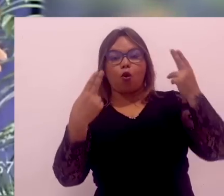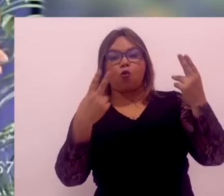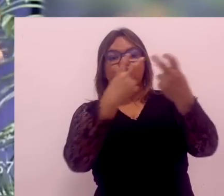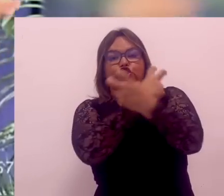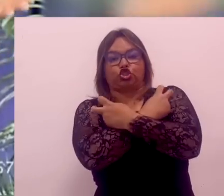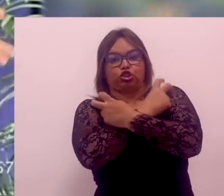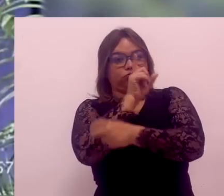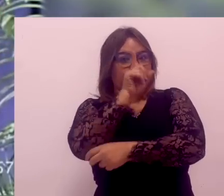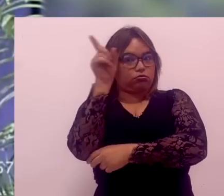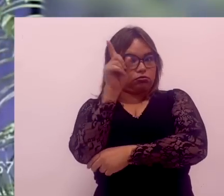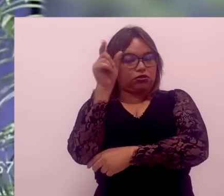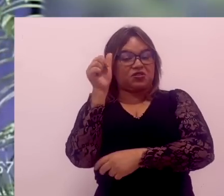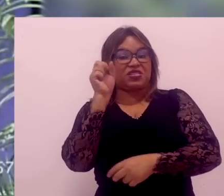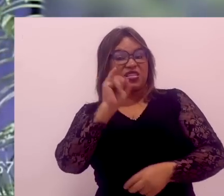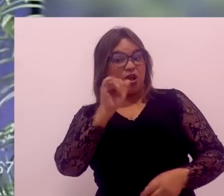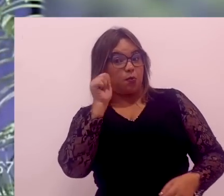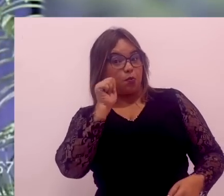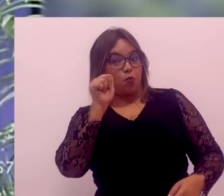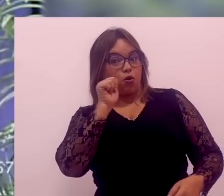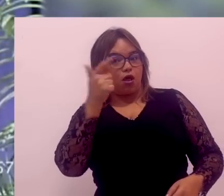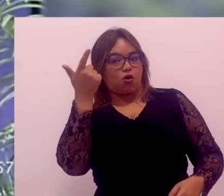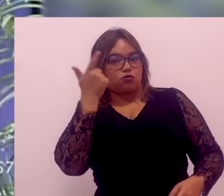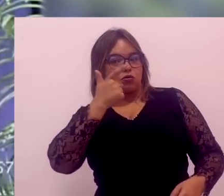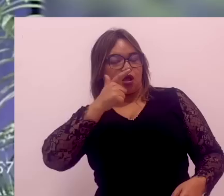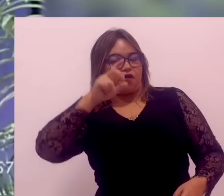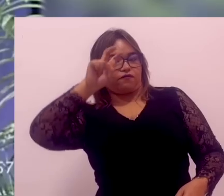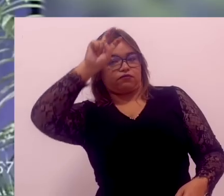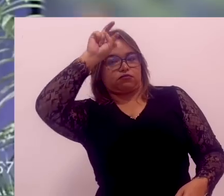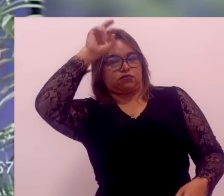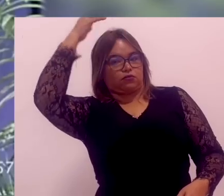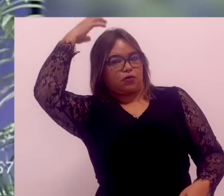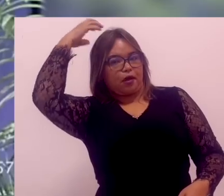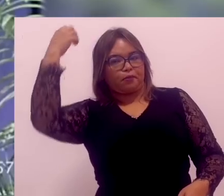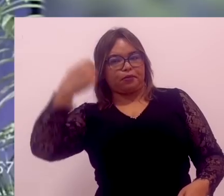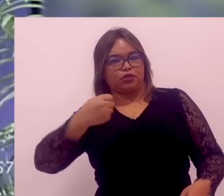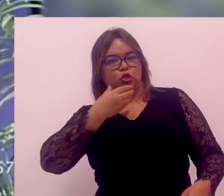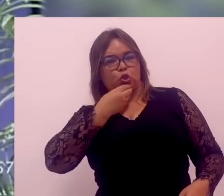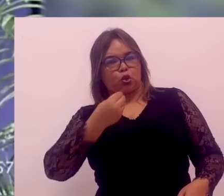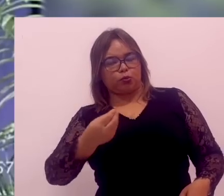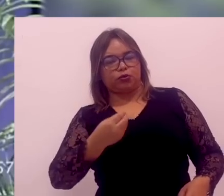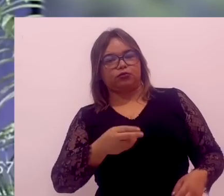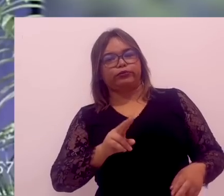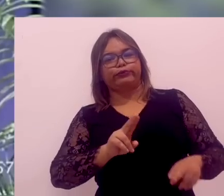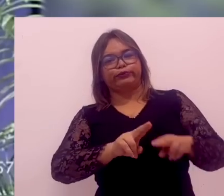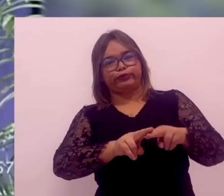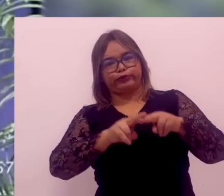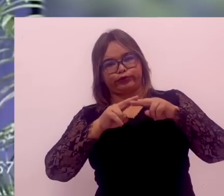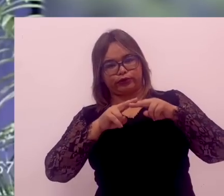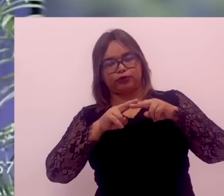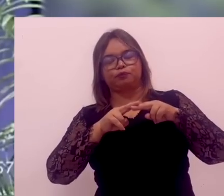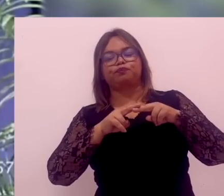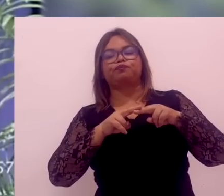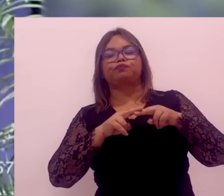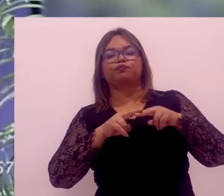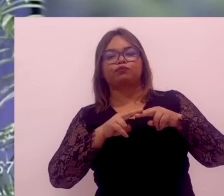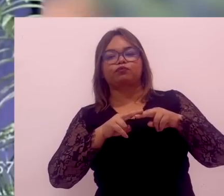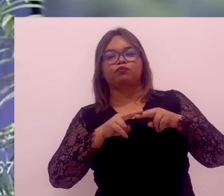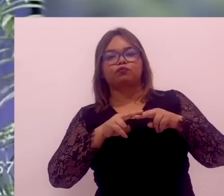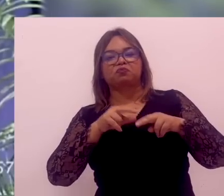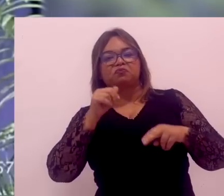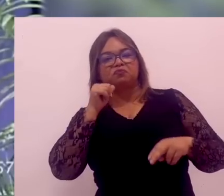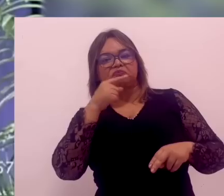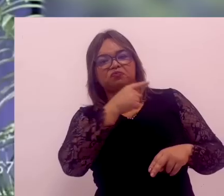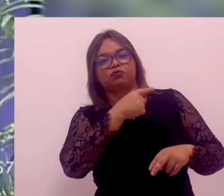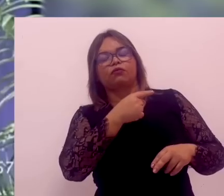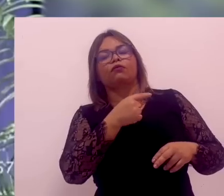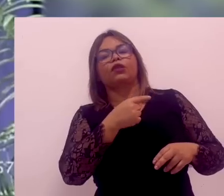homem. Por isso, Hatshepsut, por exemplo, aparece com uma barba, porque ela se torna um homem honorário. Você não pode